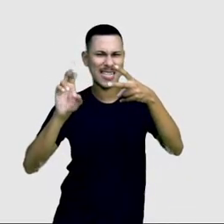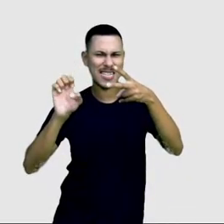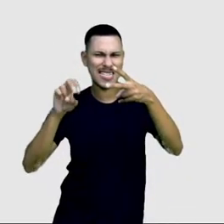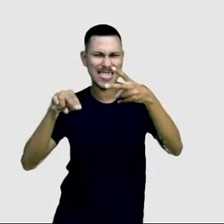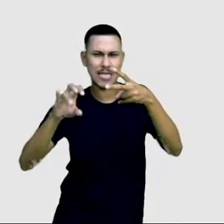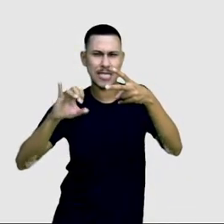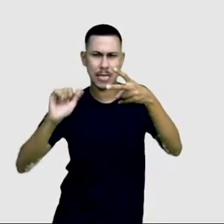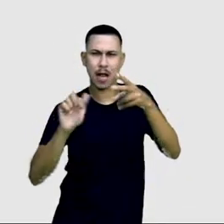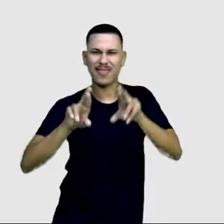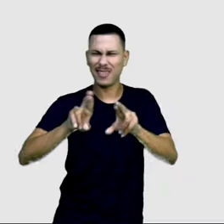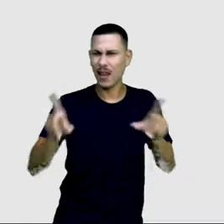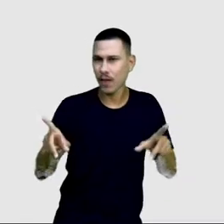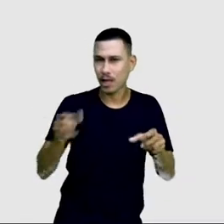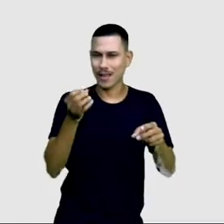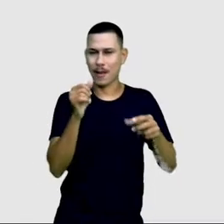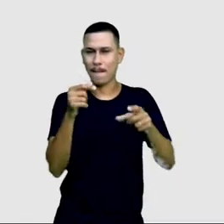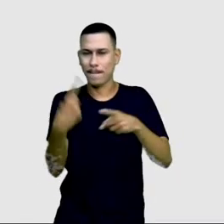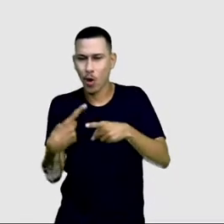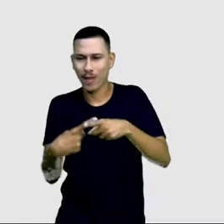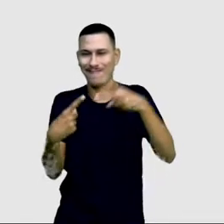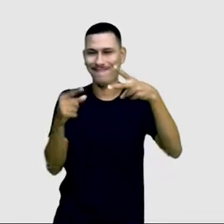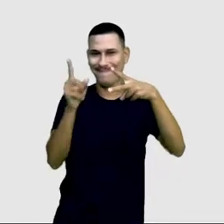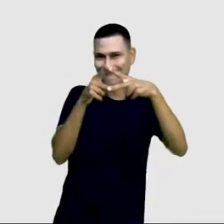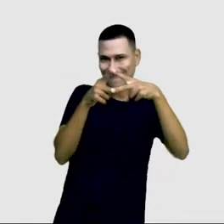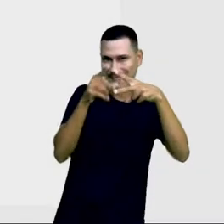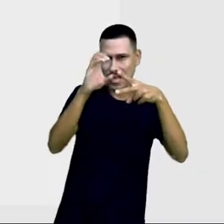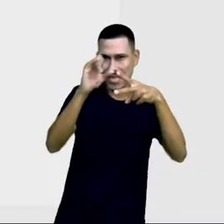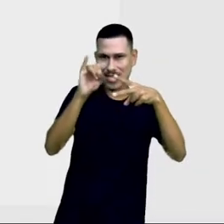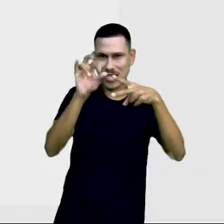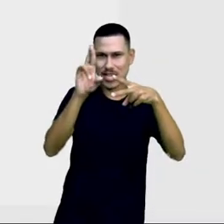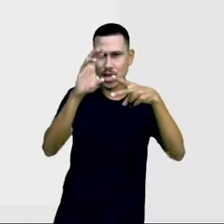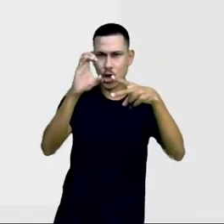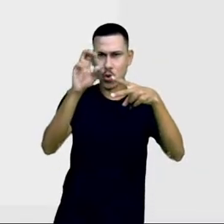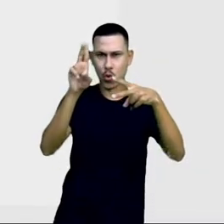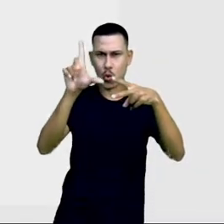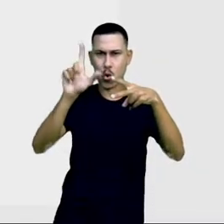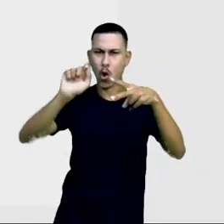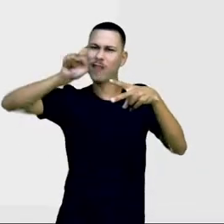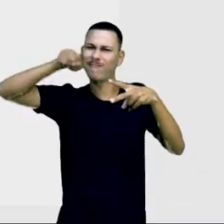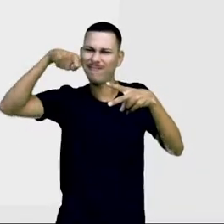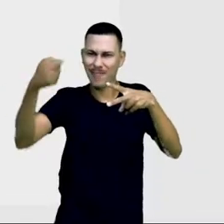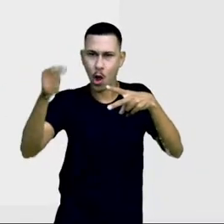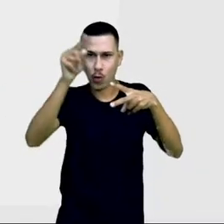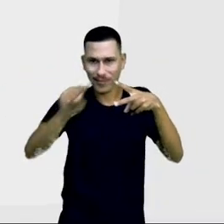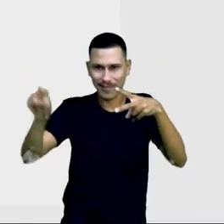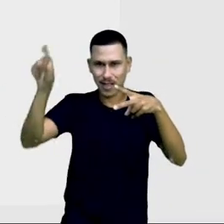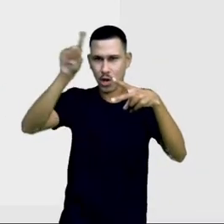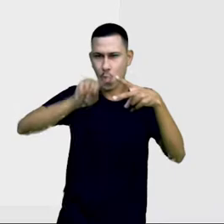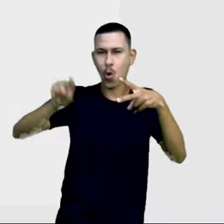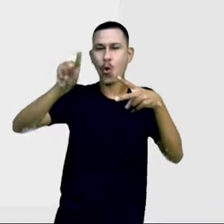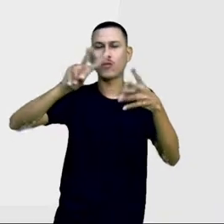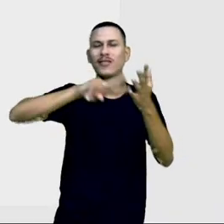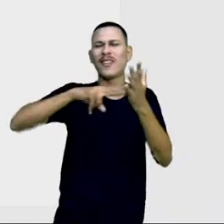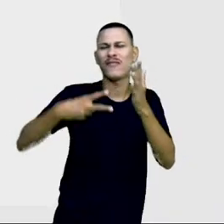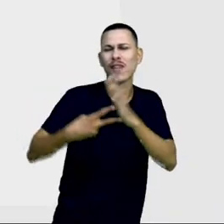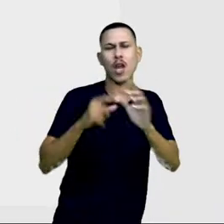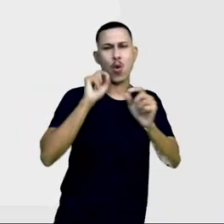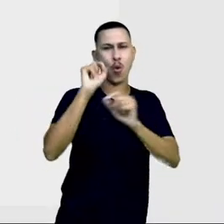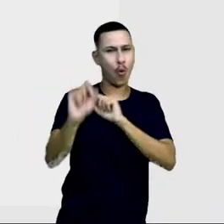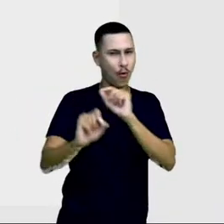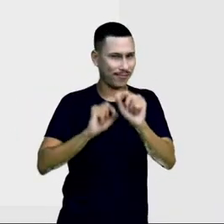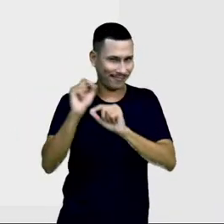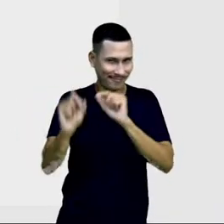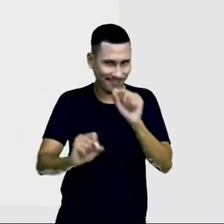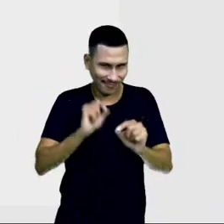coisa. O círculo, tá certo? A ideia de círculo é a seguinte, né? O círculo é formado